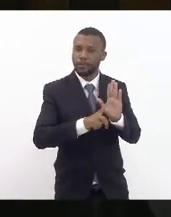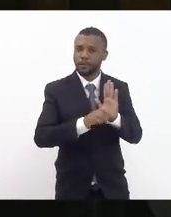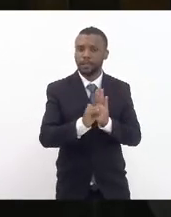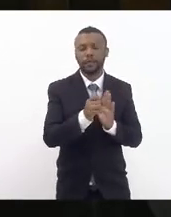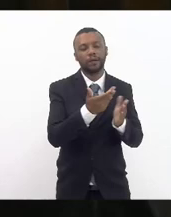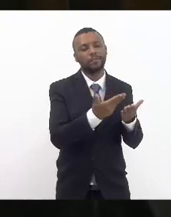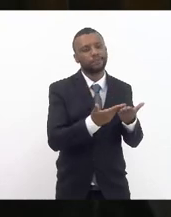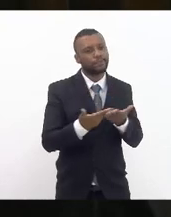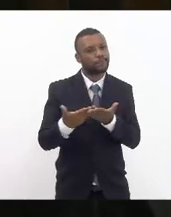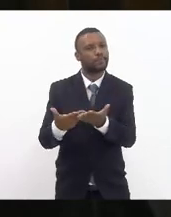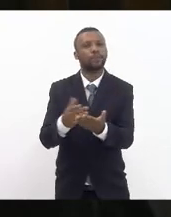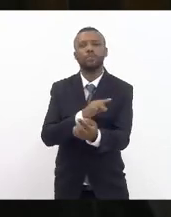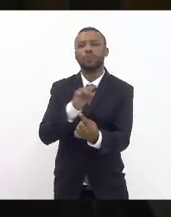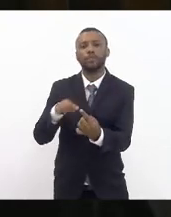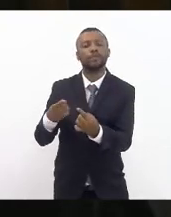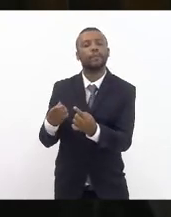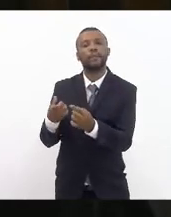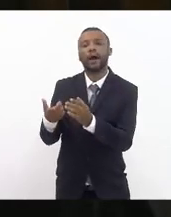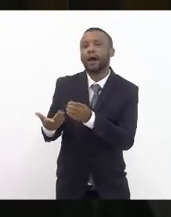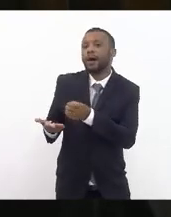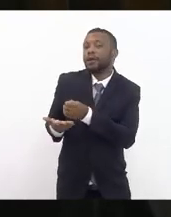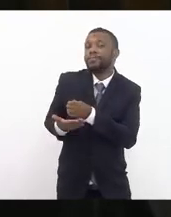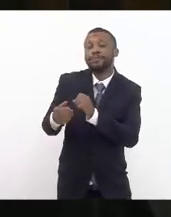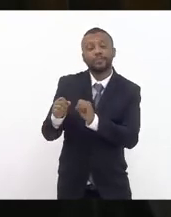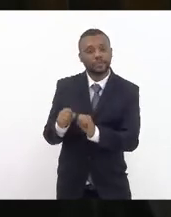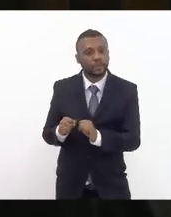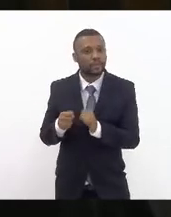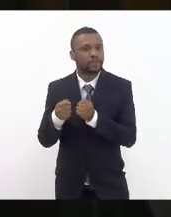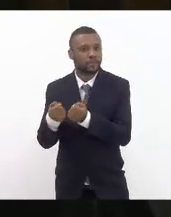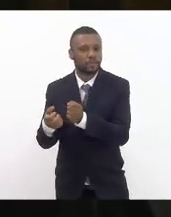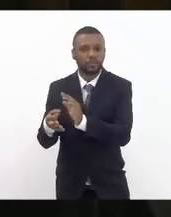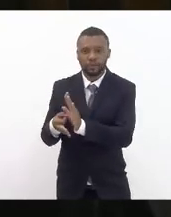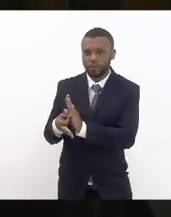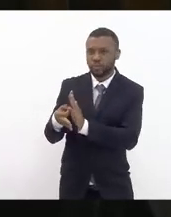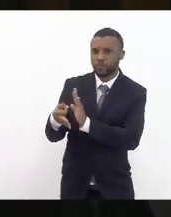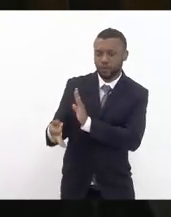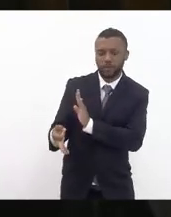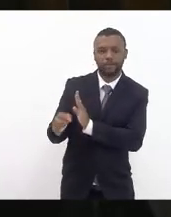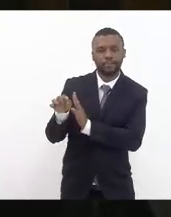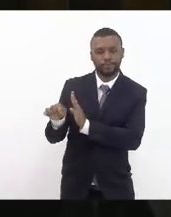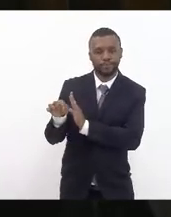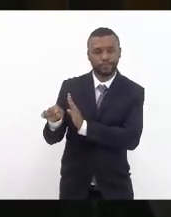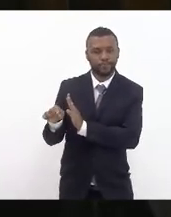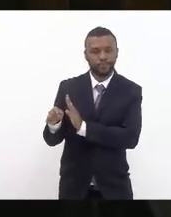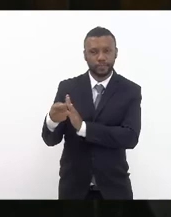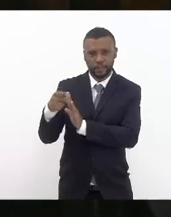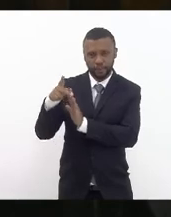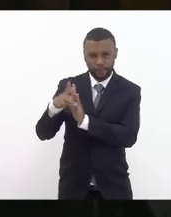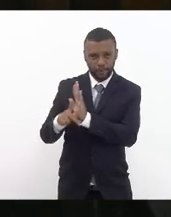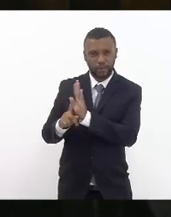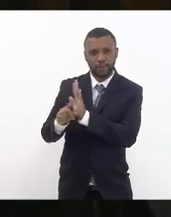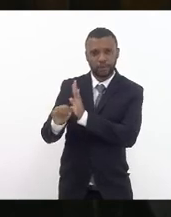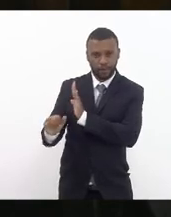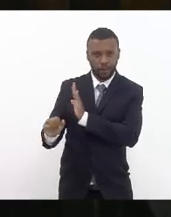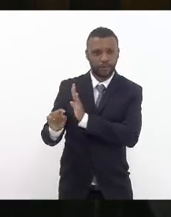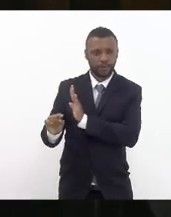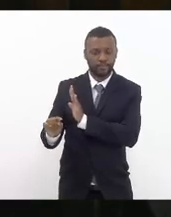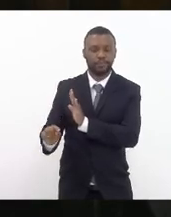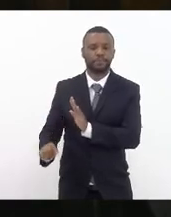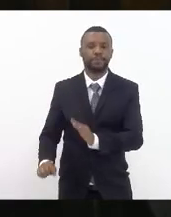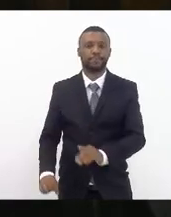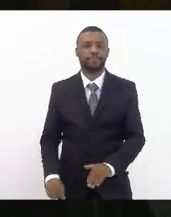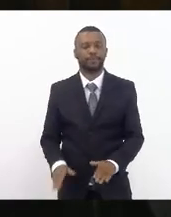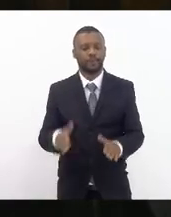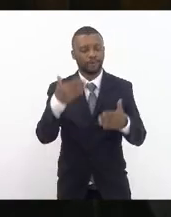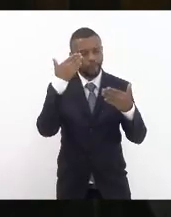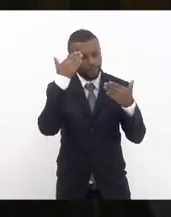para sustentar a defesa do presente projeto de lei. Muito